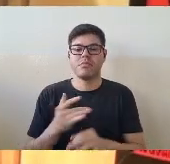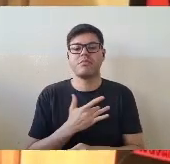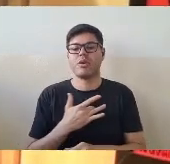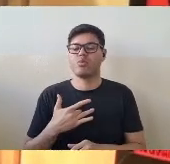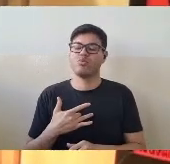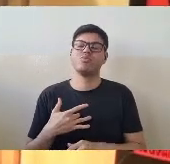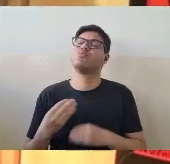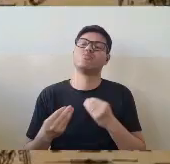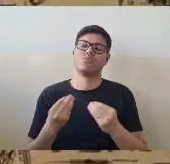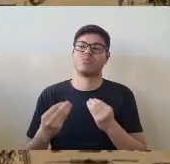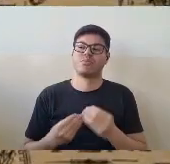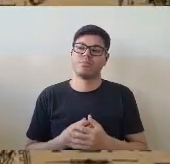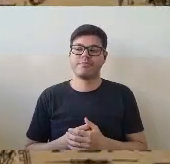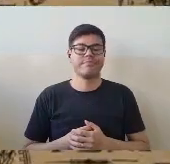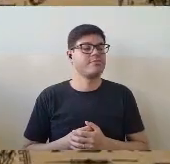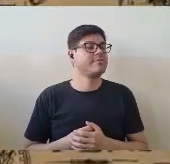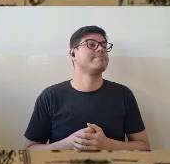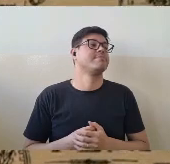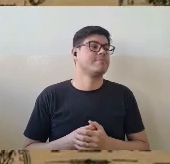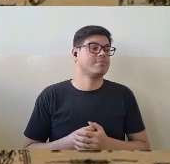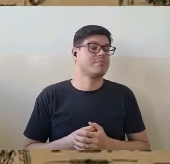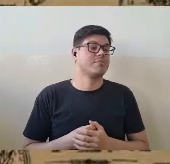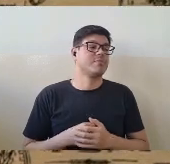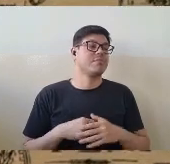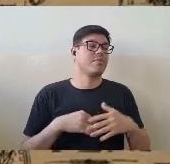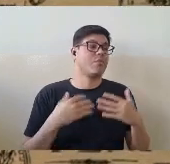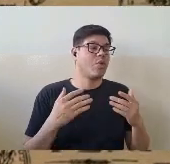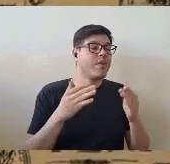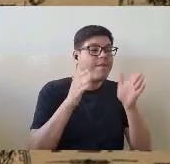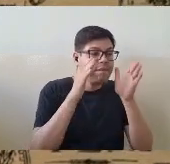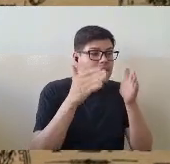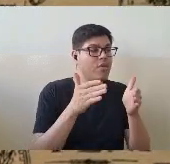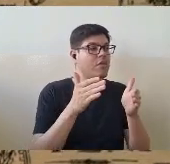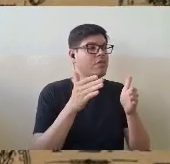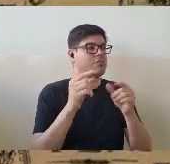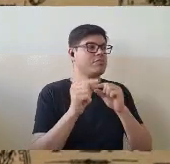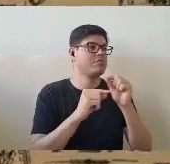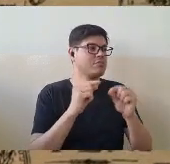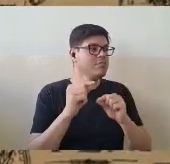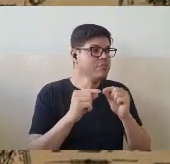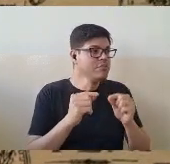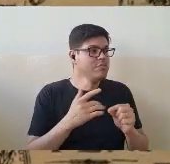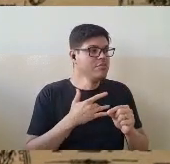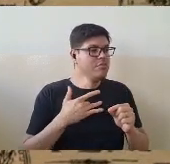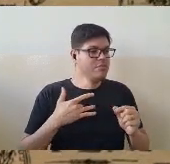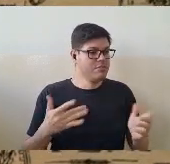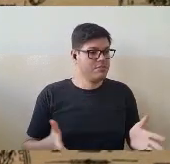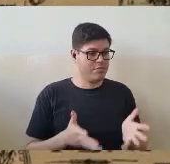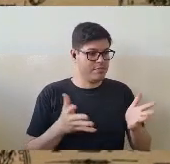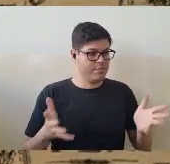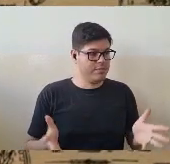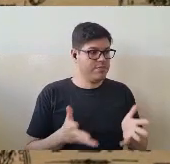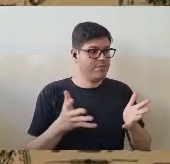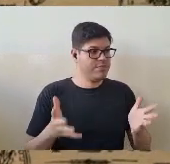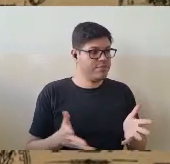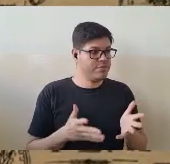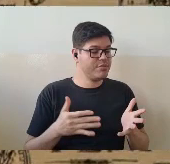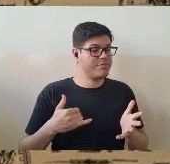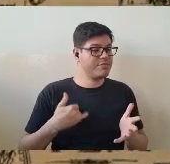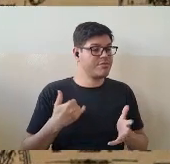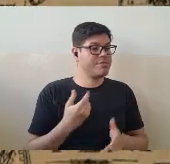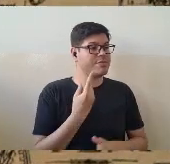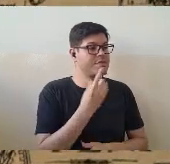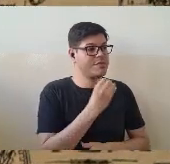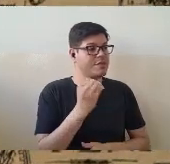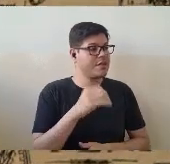Olha, a intenção nossa na pediatria é promover uma saúde para viver 100 anos ou mais. E tudo começa ali,